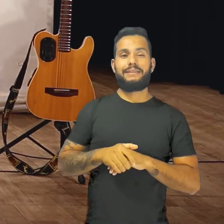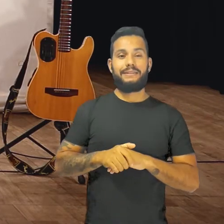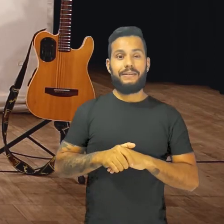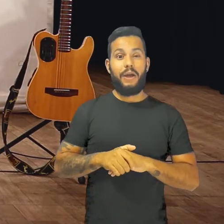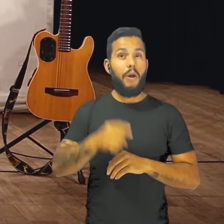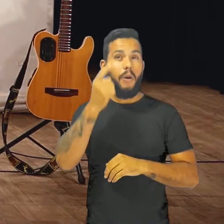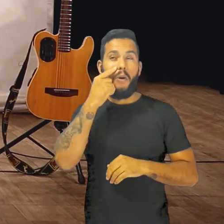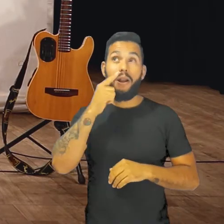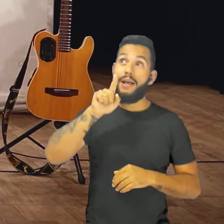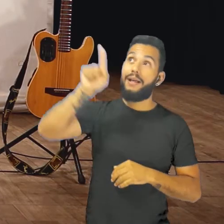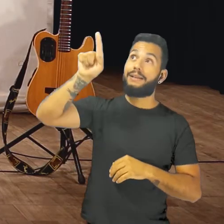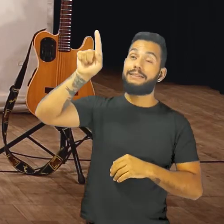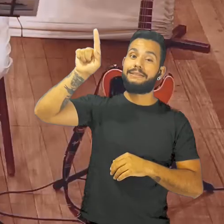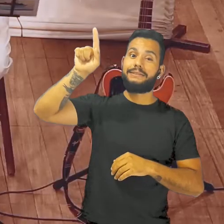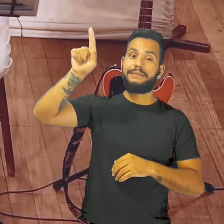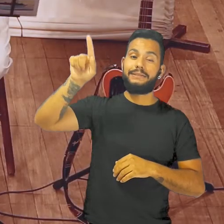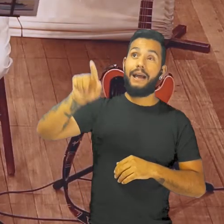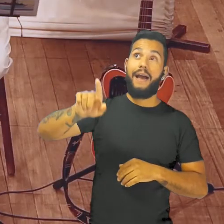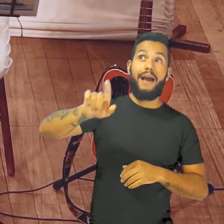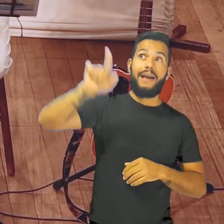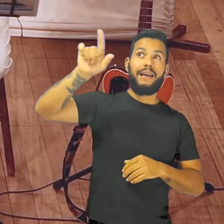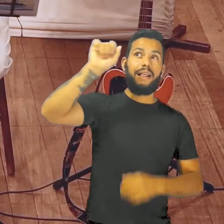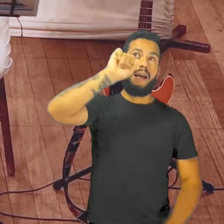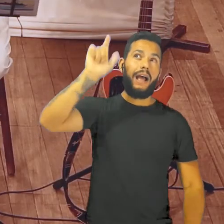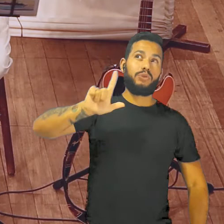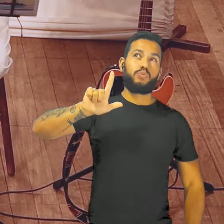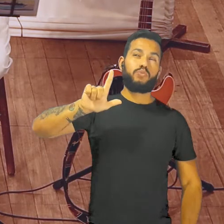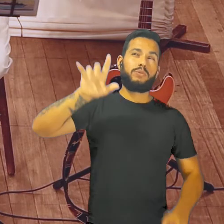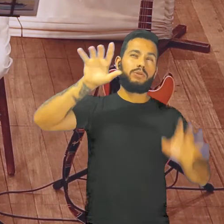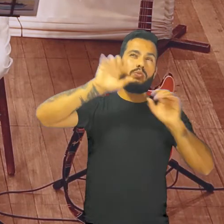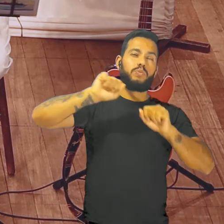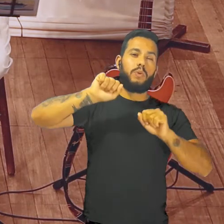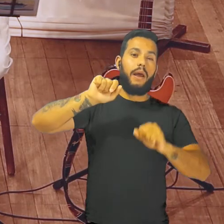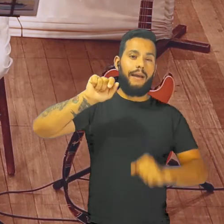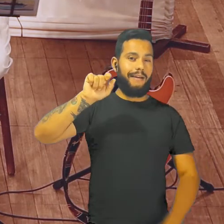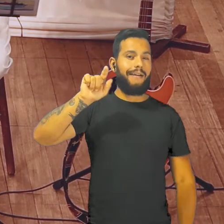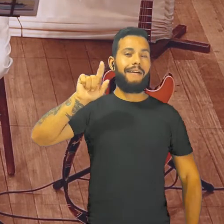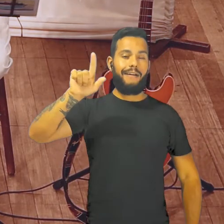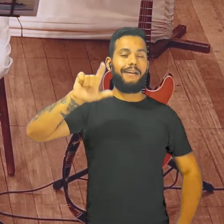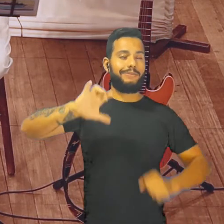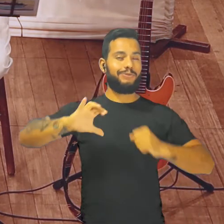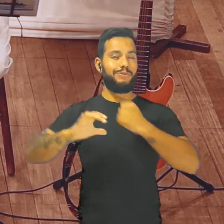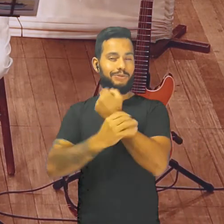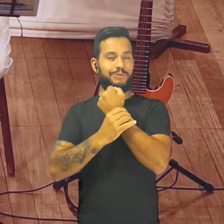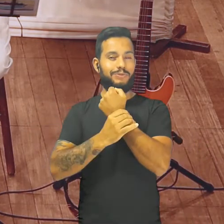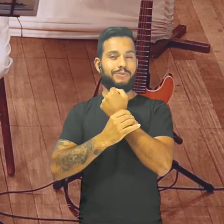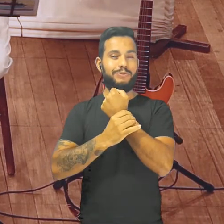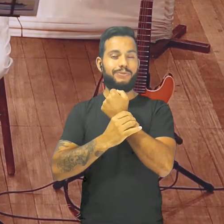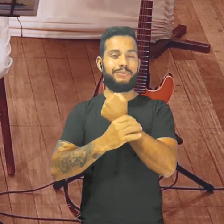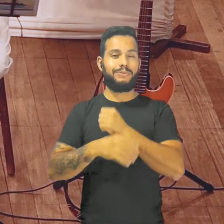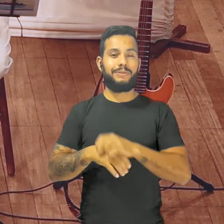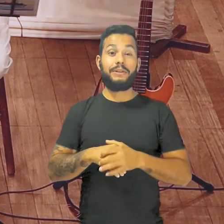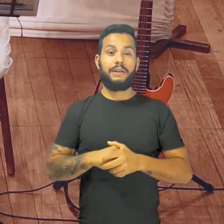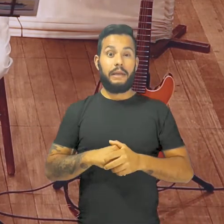Olhem, lá em cima, aquela de azul escuro. Com ela, asseguro, estarão em boas asas.